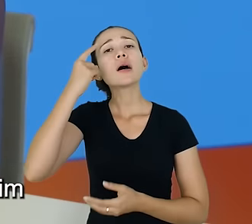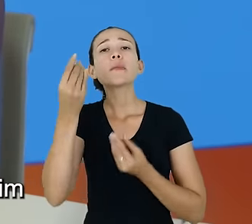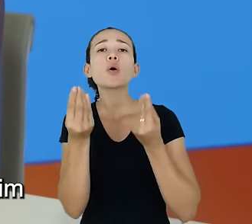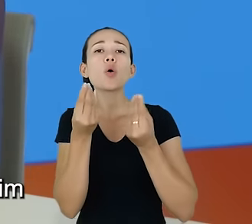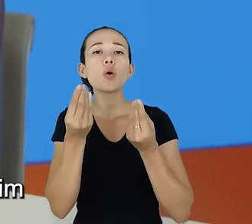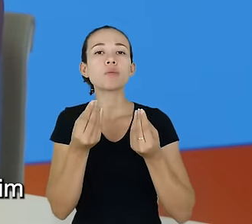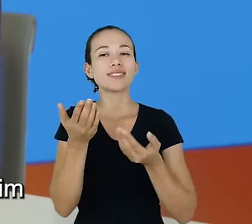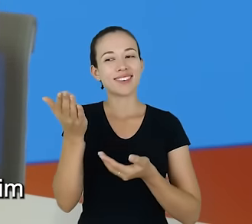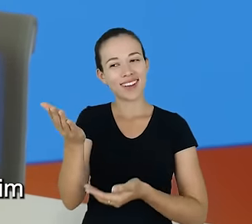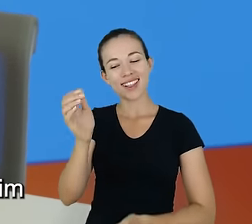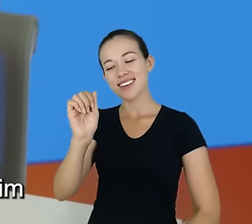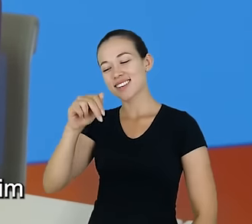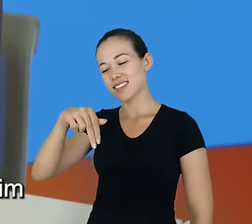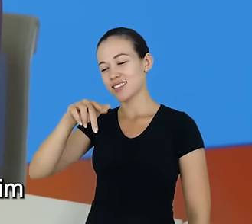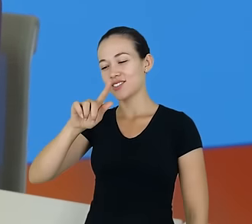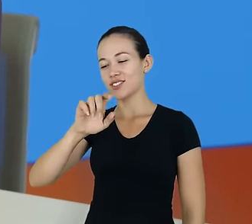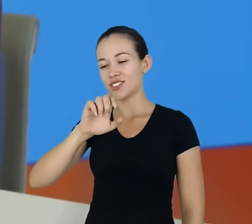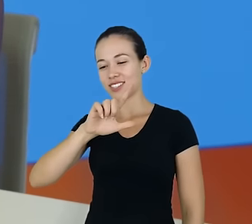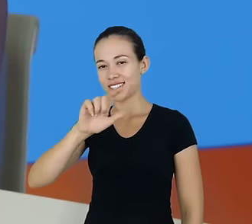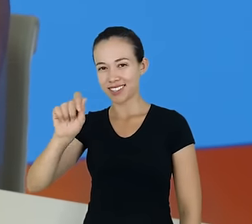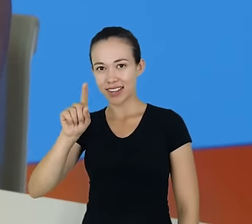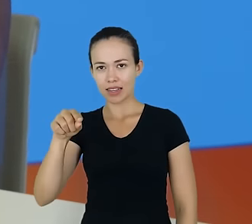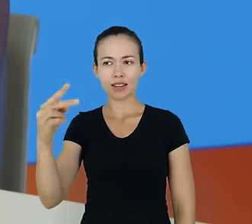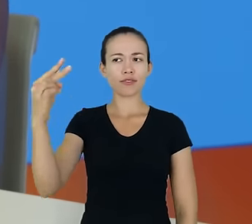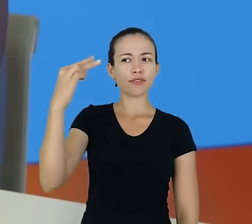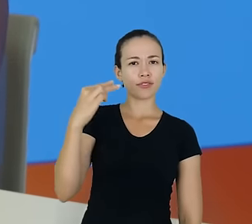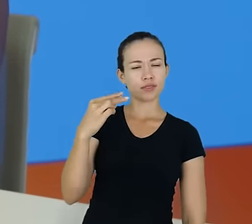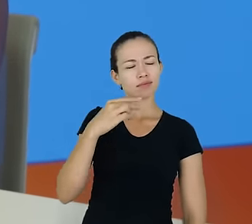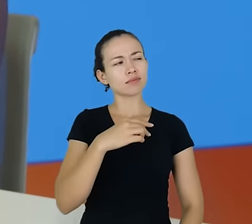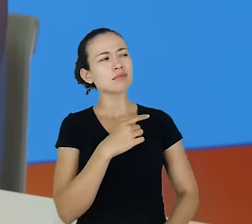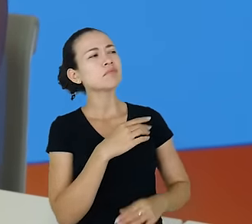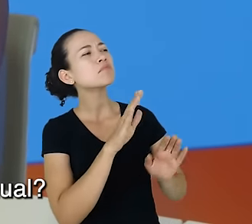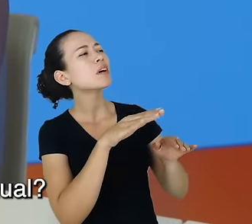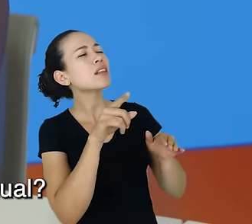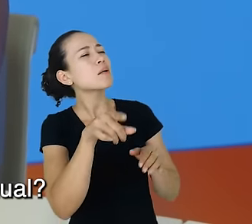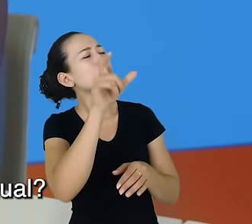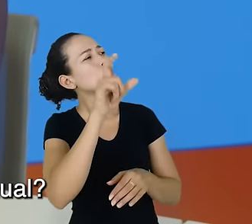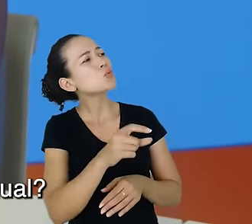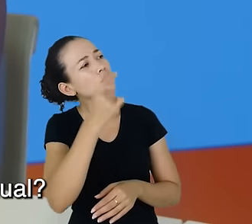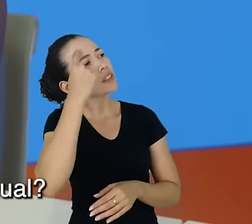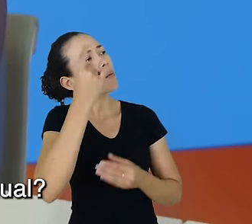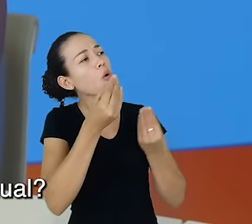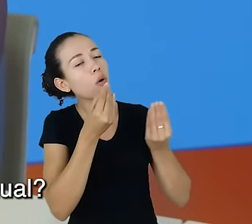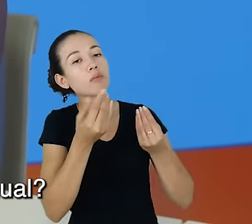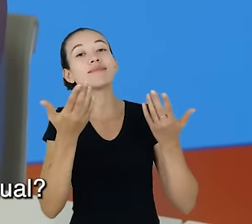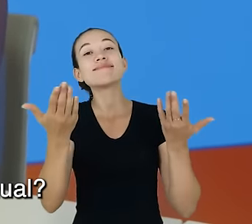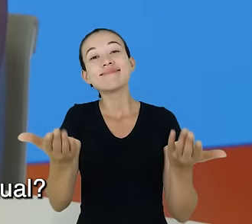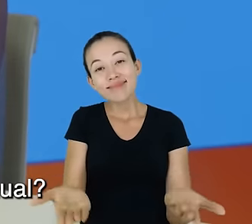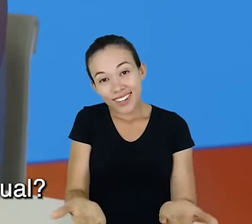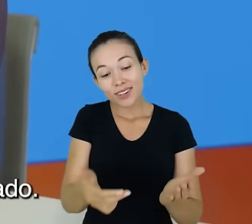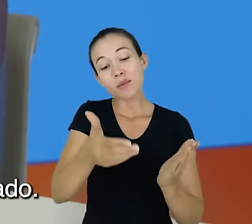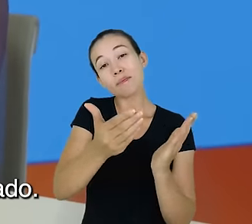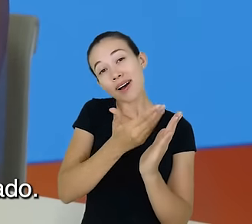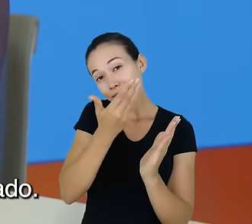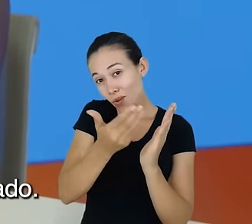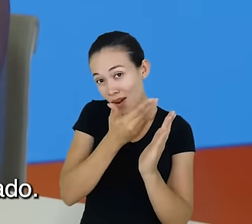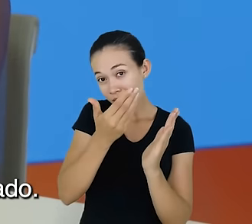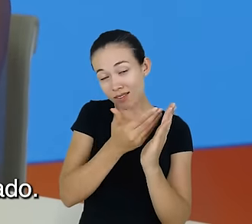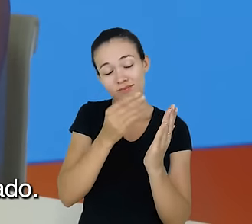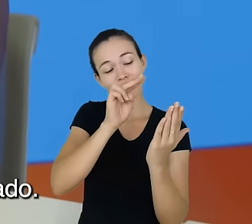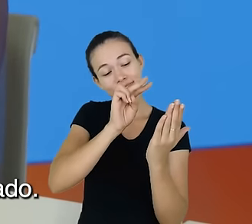mim e eu sei que ela tá olhando para mim nesse pensamento como que a pessoa vai saber por isso que eu tô te falando manual né